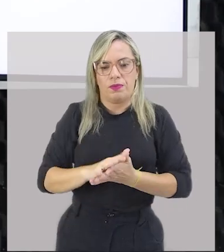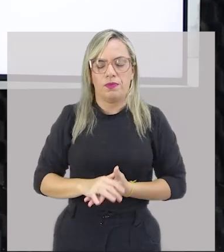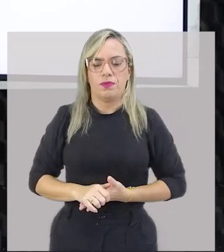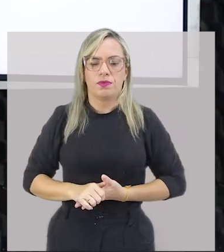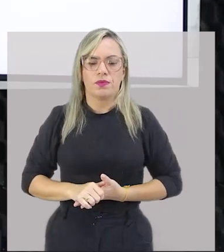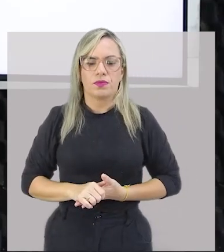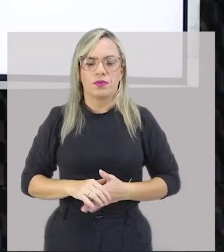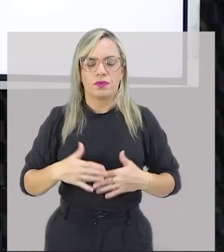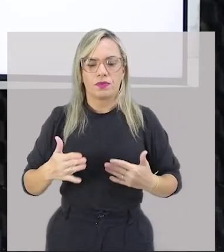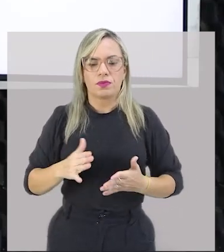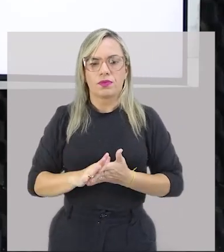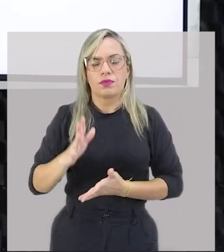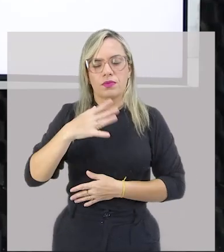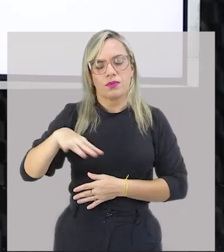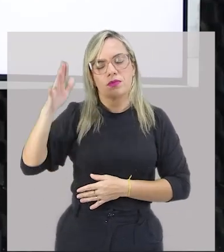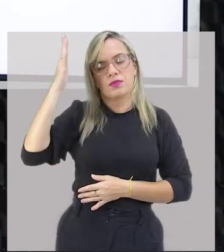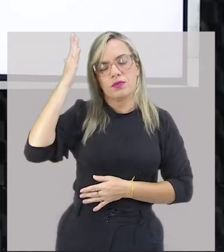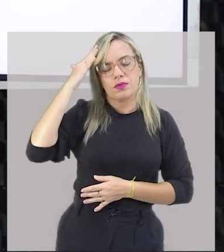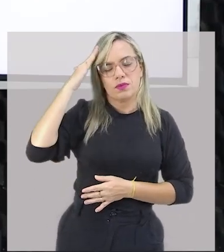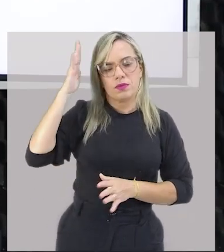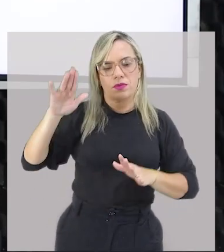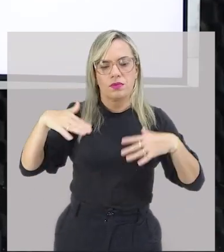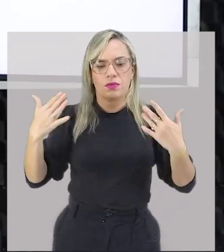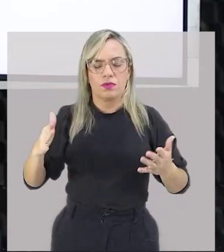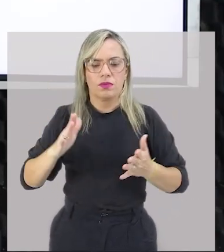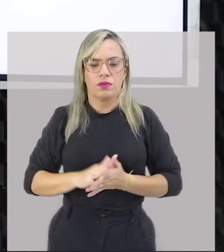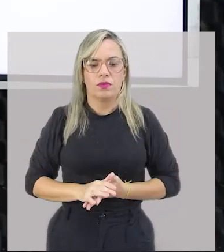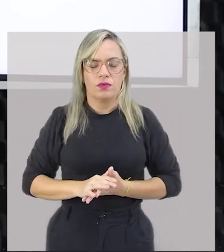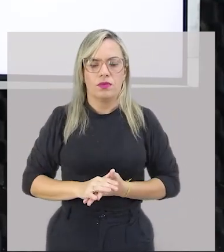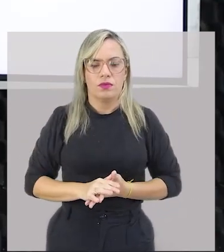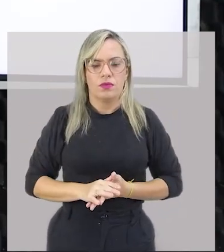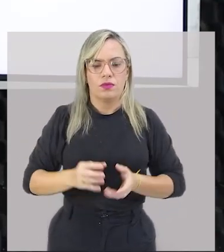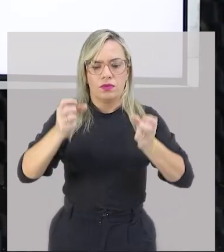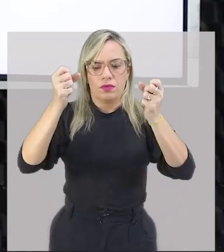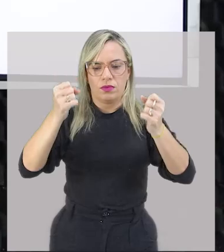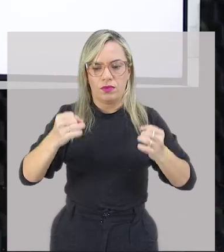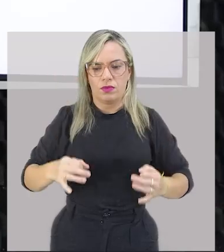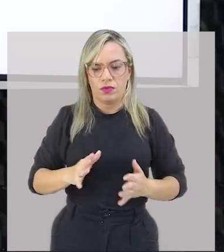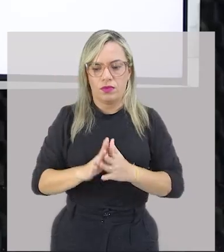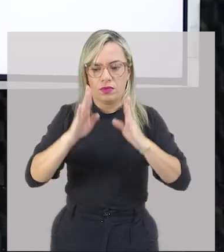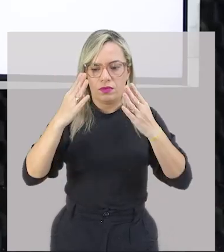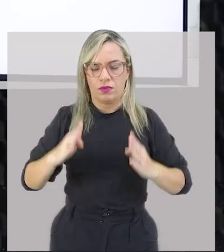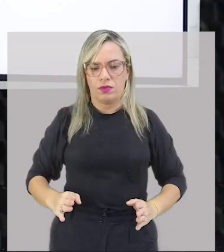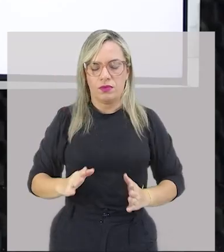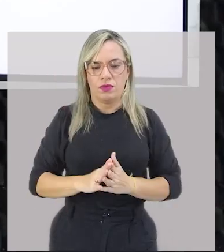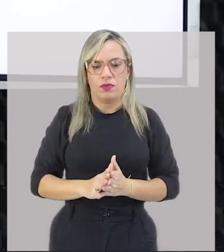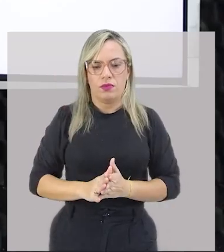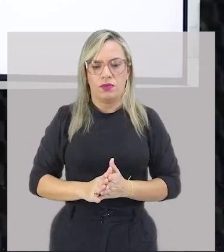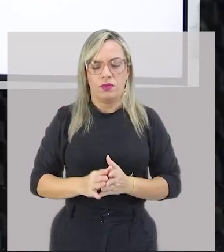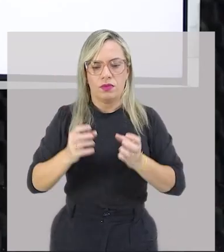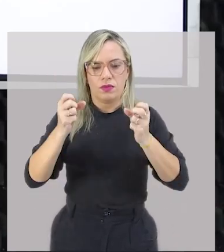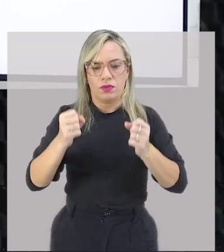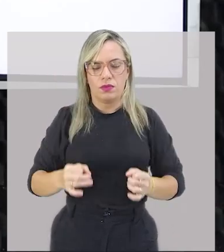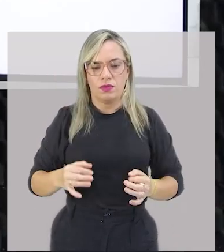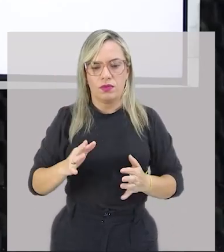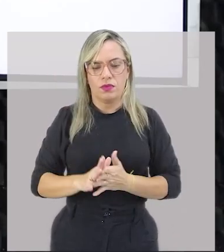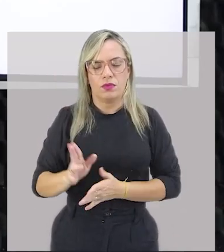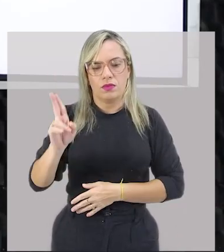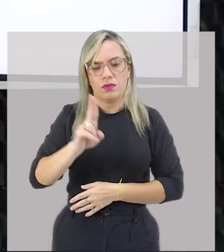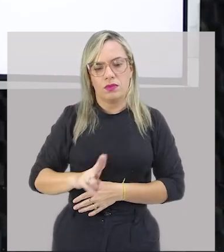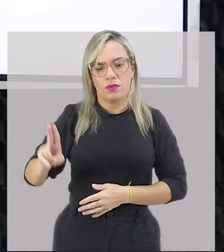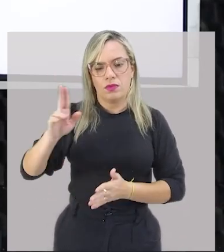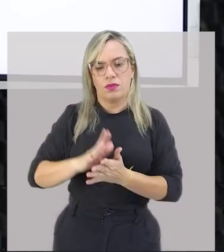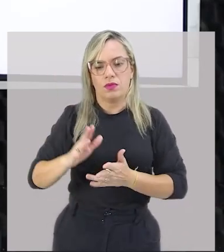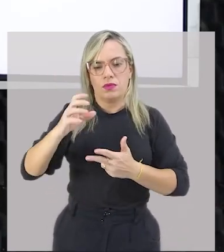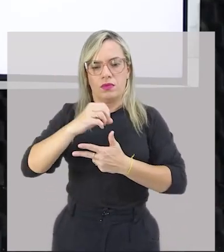pressão. Entenderam? Mais uma coisa para eu explicar para vocês, porque todas essas aplicações elas podem cair no